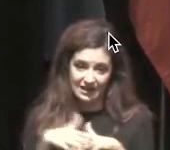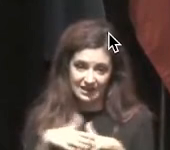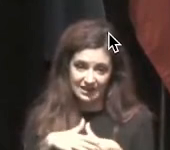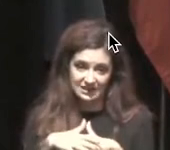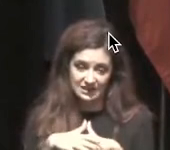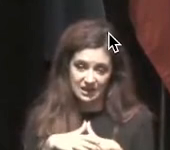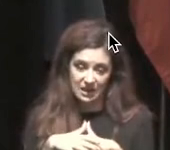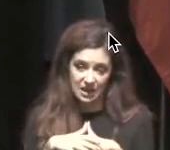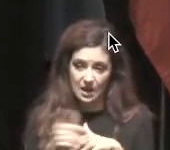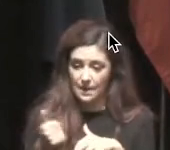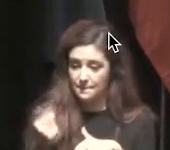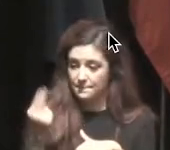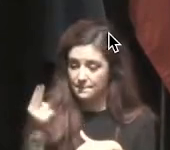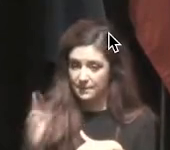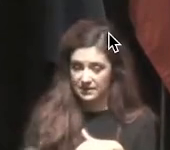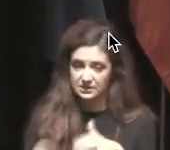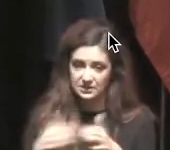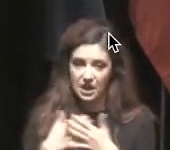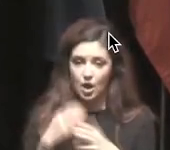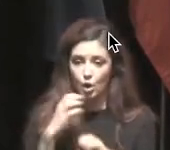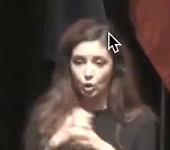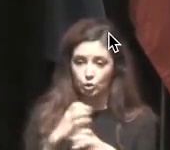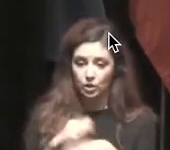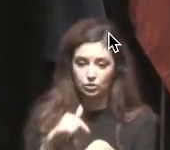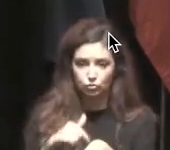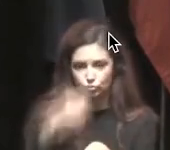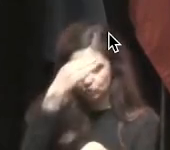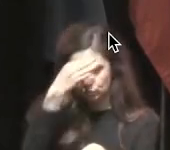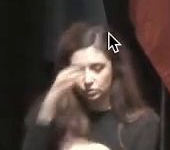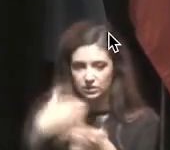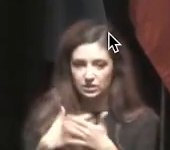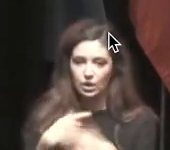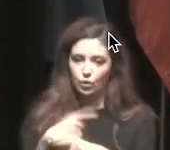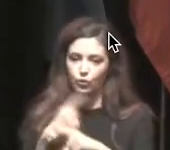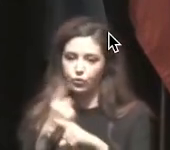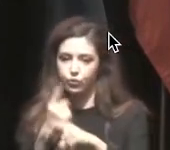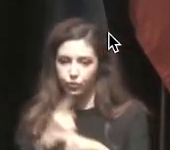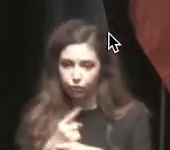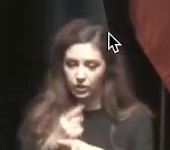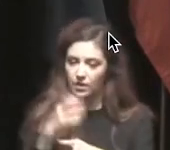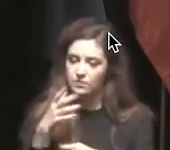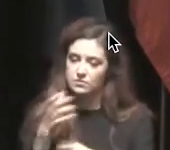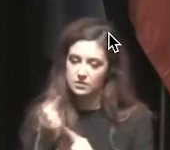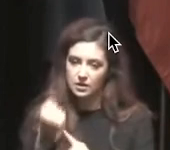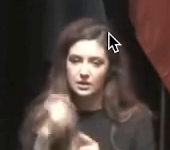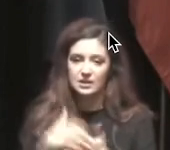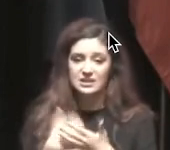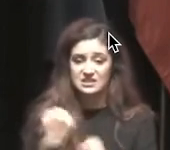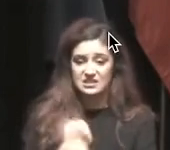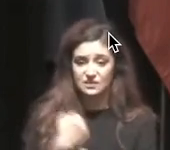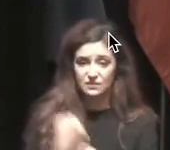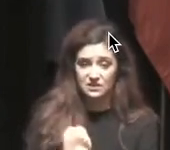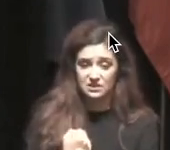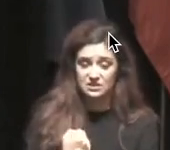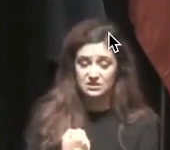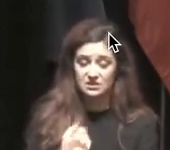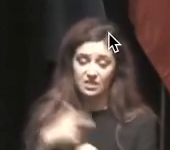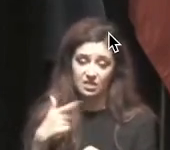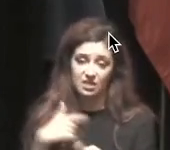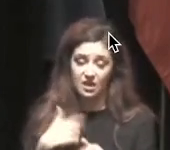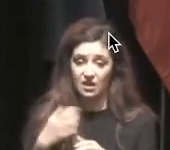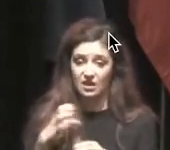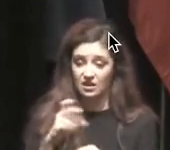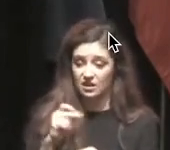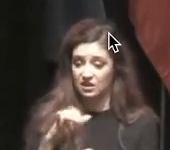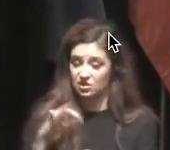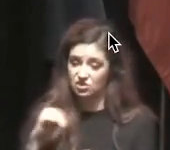bus, tão importante para garantir que os autocarros chegam a horas e não perdem velocidade. O serviço de informação da Carris não funciona. A rede ciclável, nestes